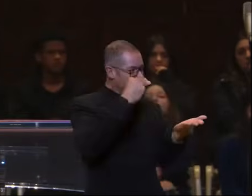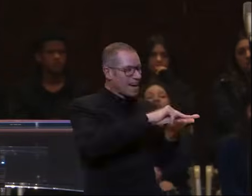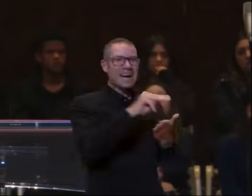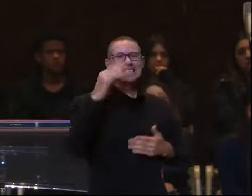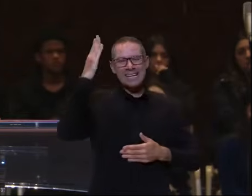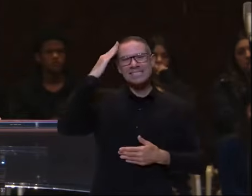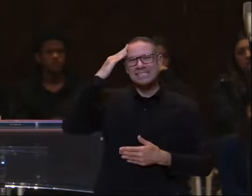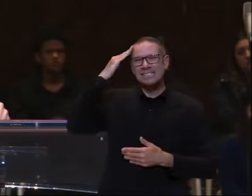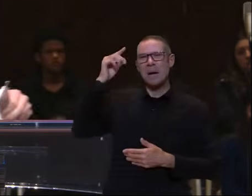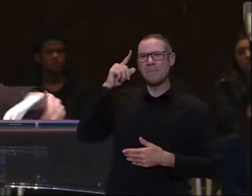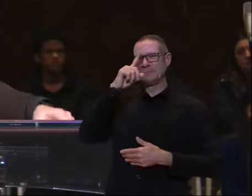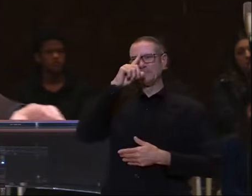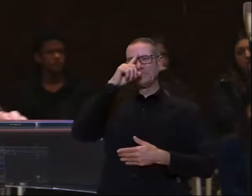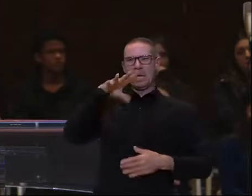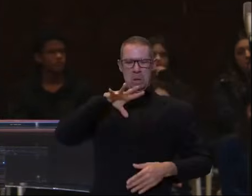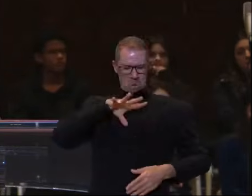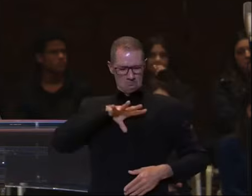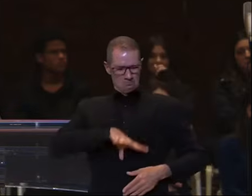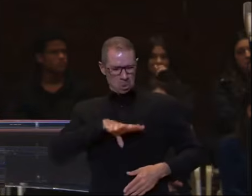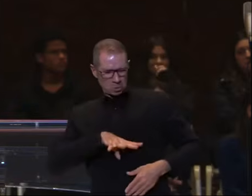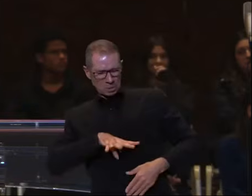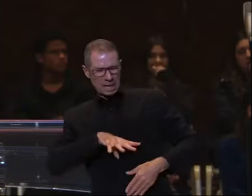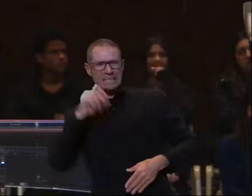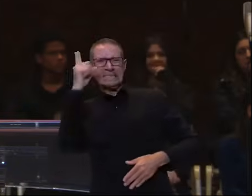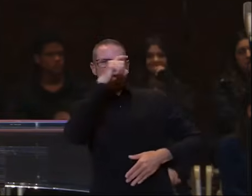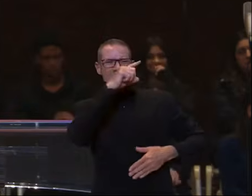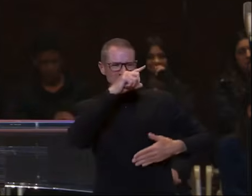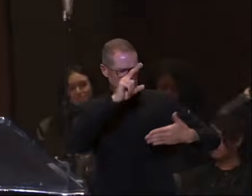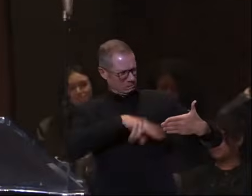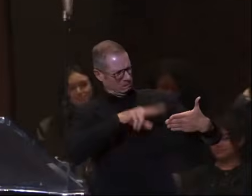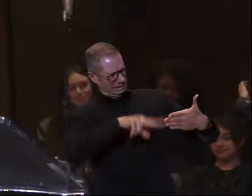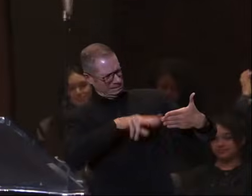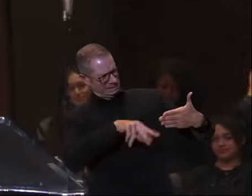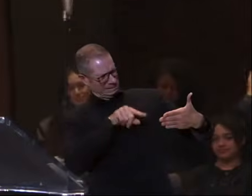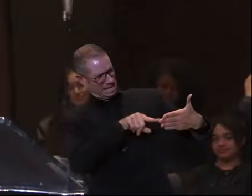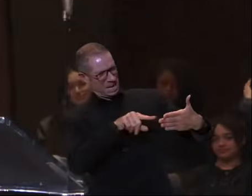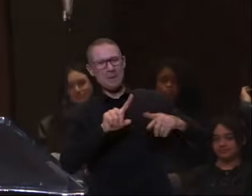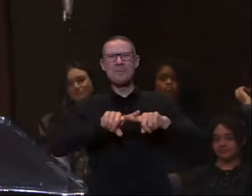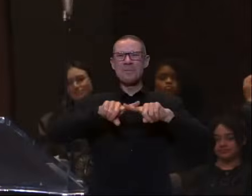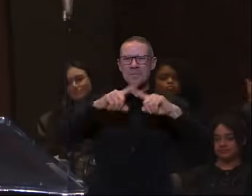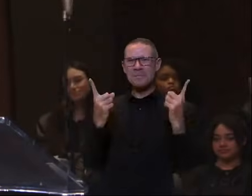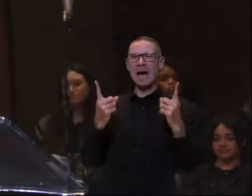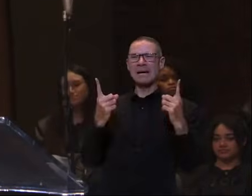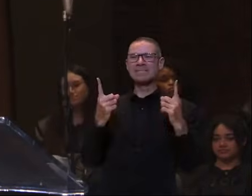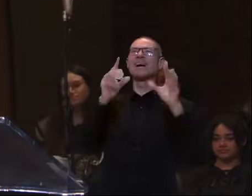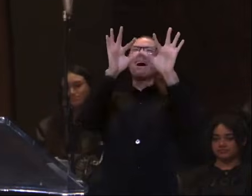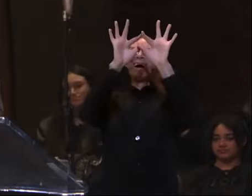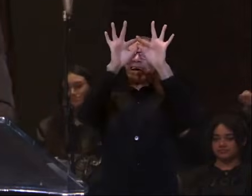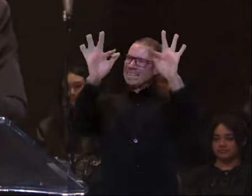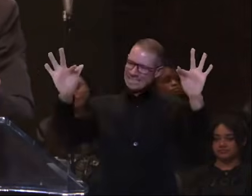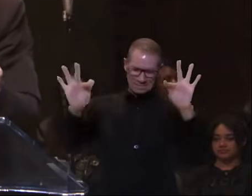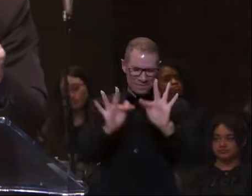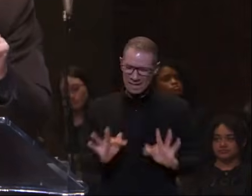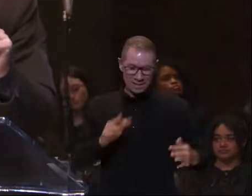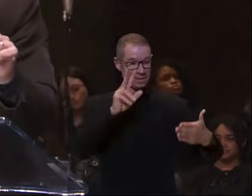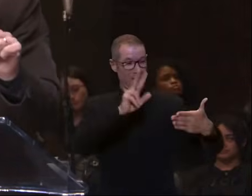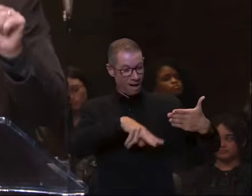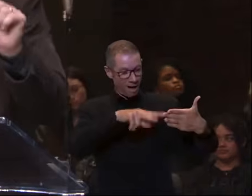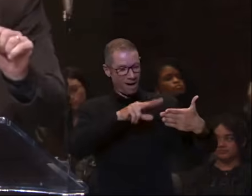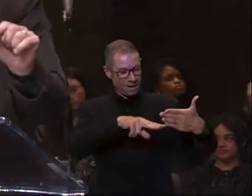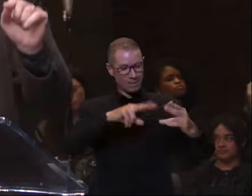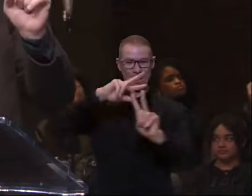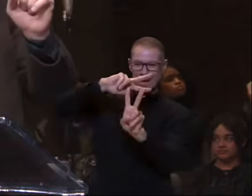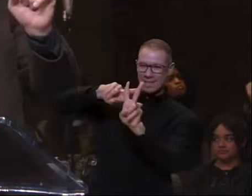aquela que o português estava difícil. Mas eu estava tão feliz, aí dizendo, aqui na